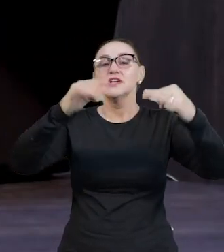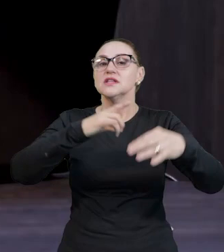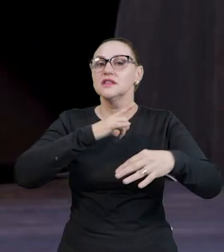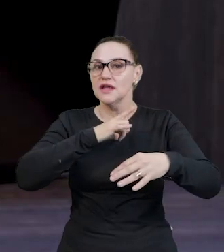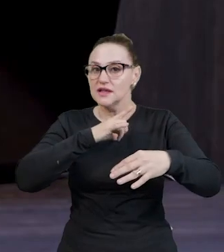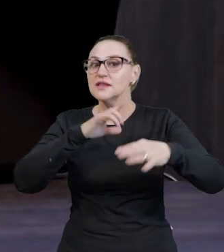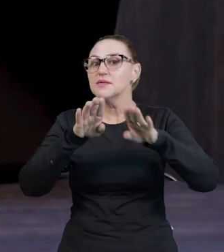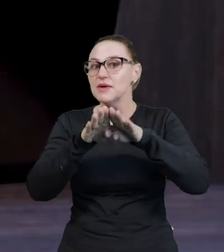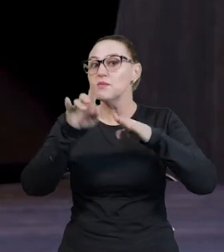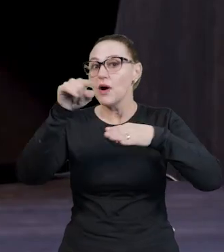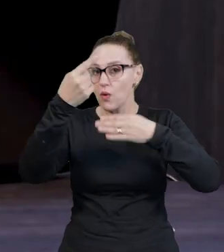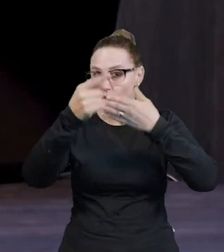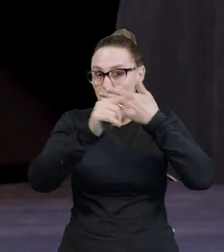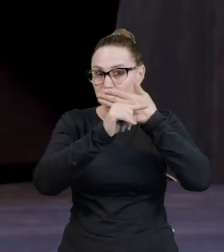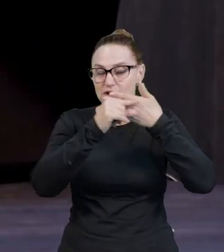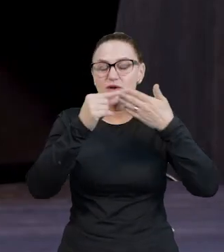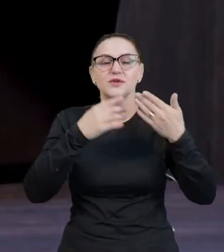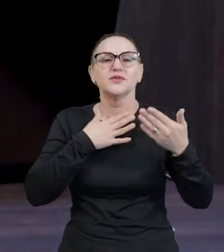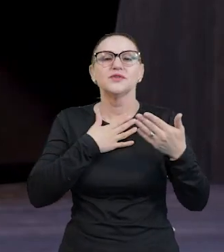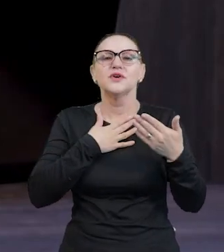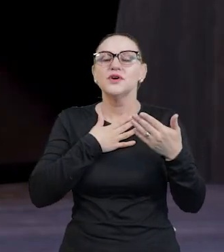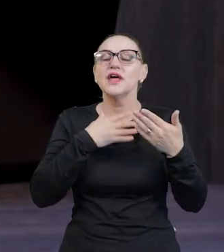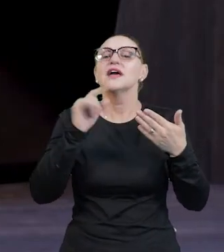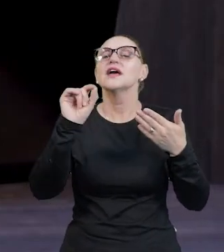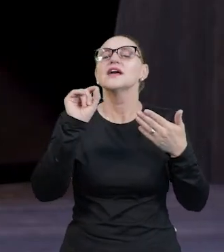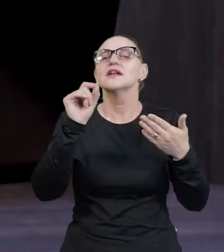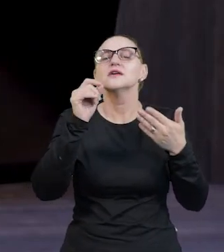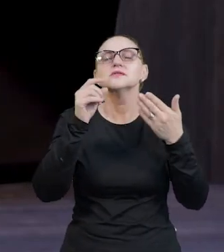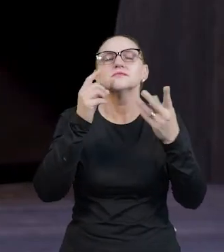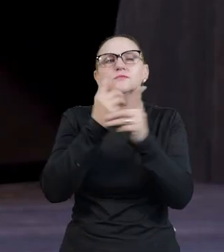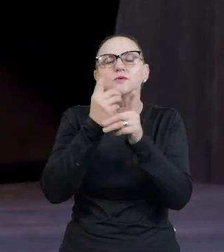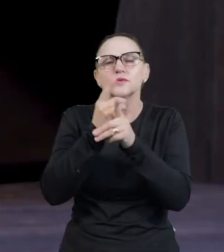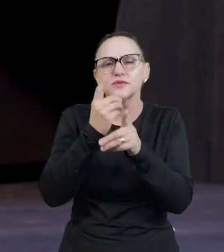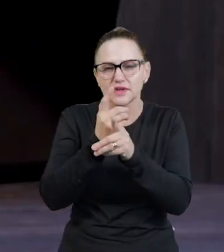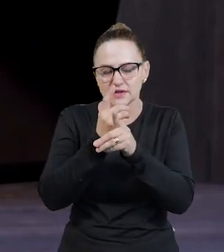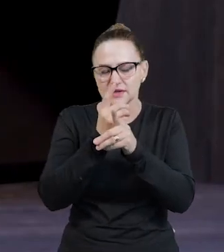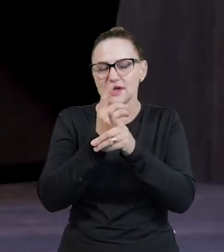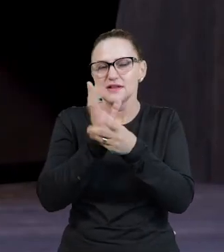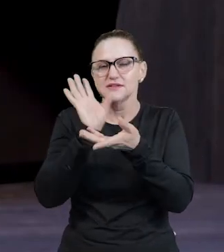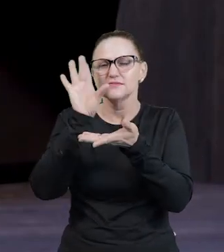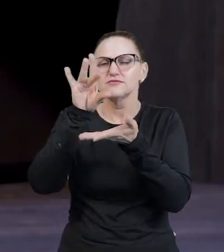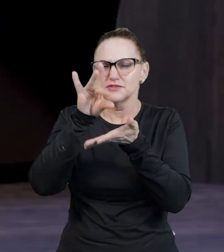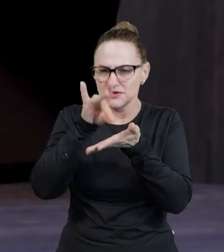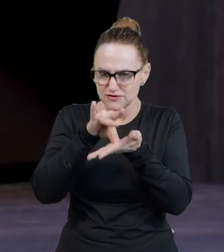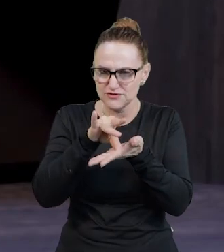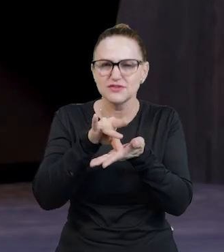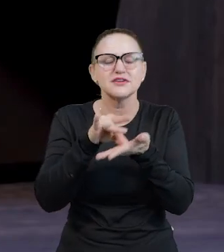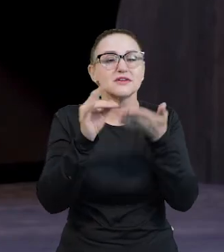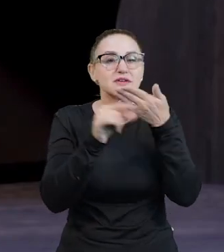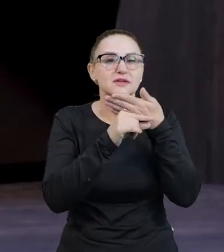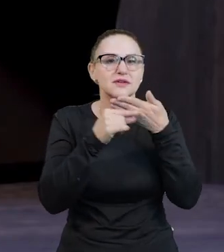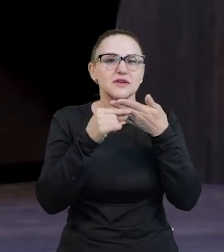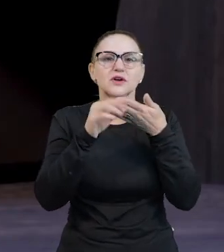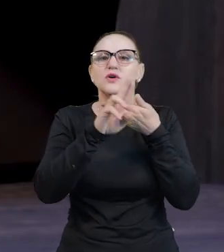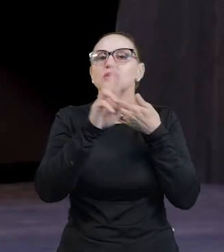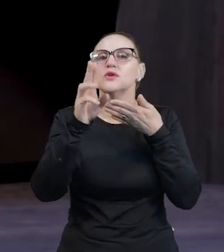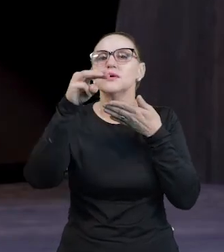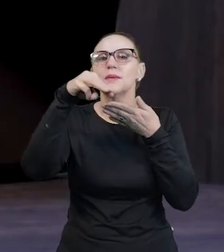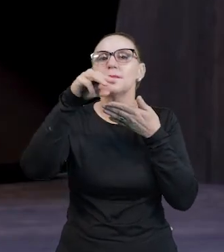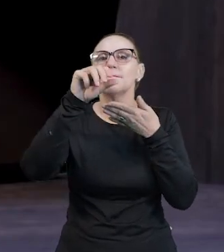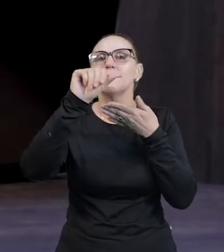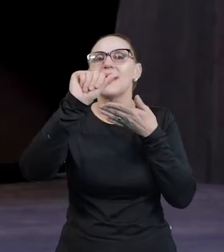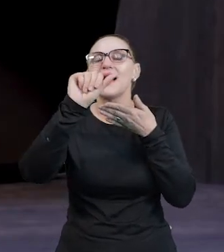com ela por aí na leitura dos textos, nos artigos, vocês já viram esse nome, que é Maria Lúcia de